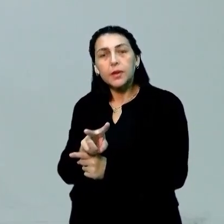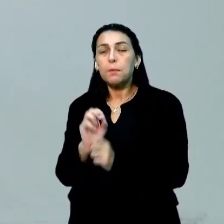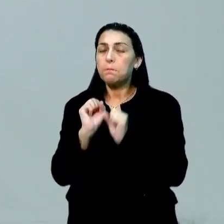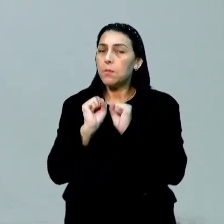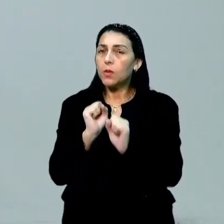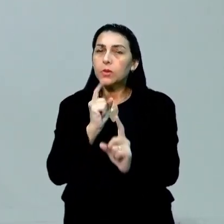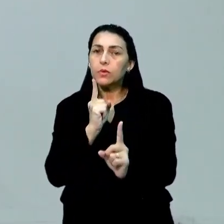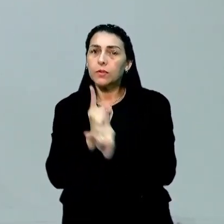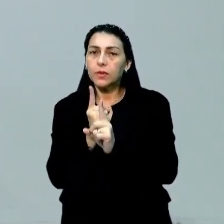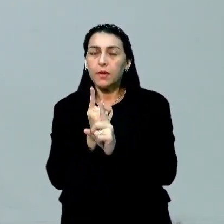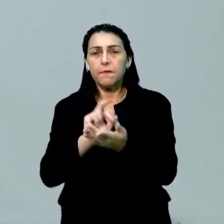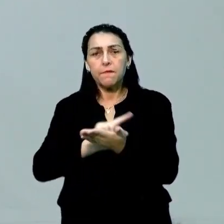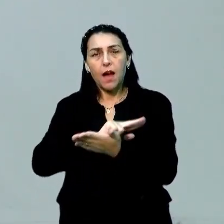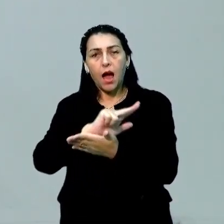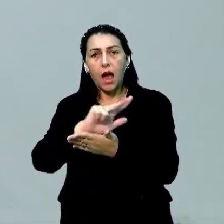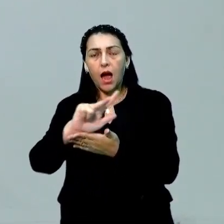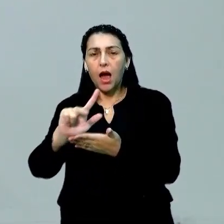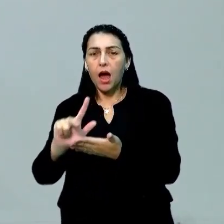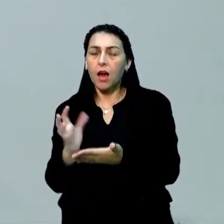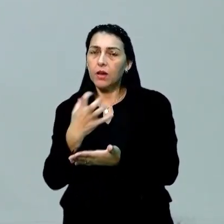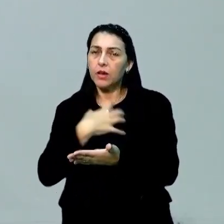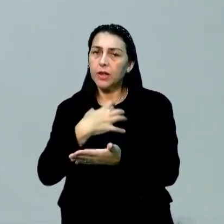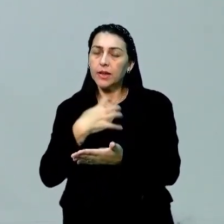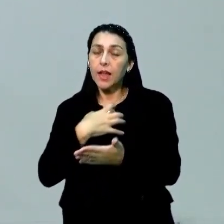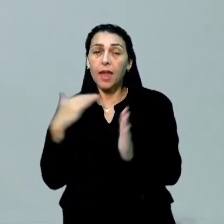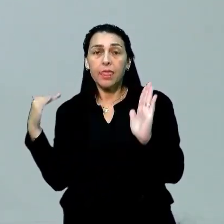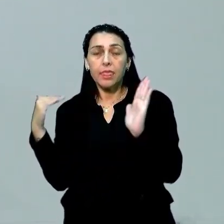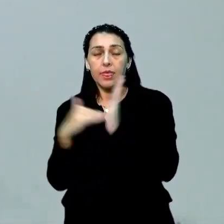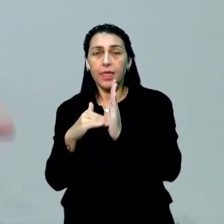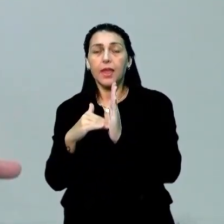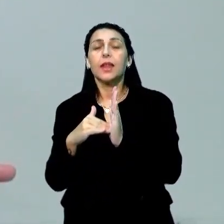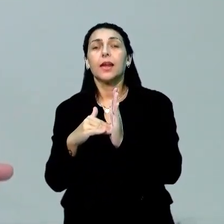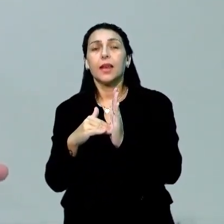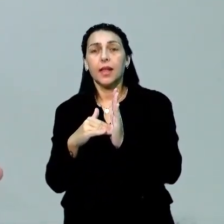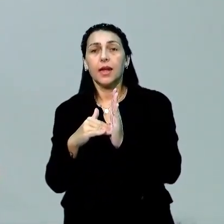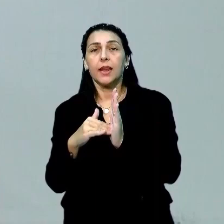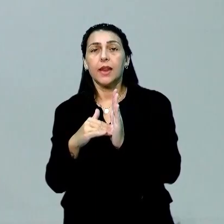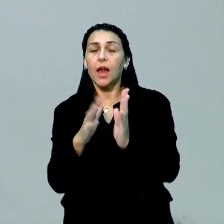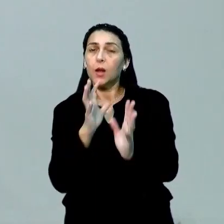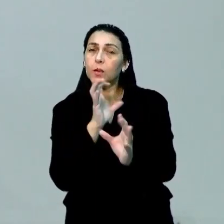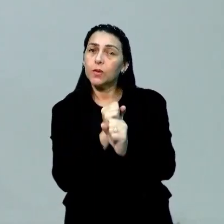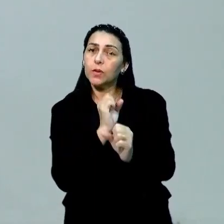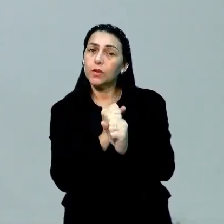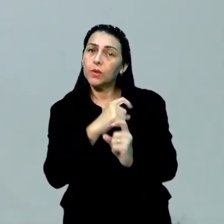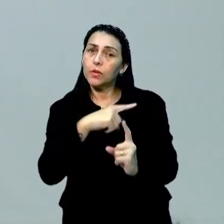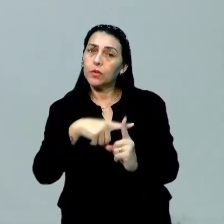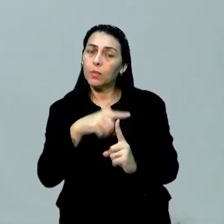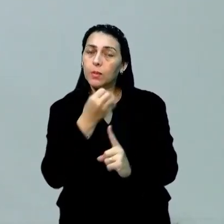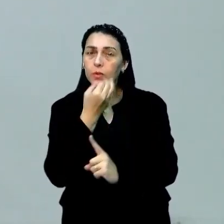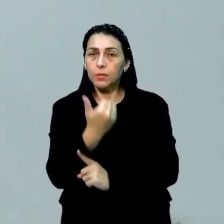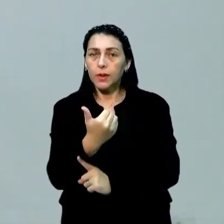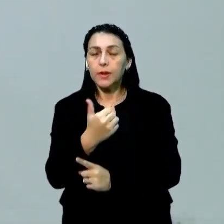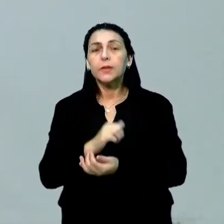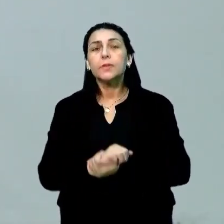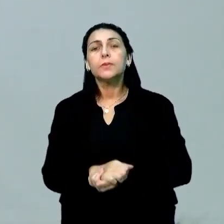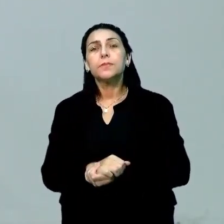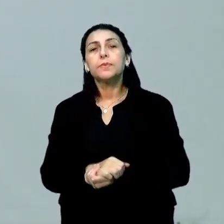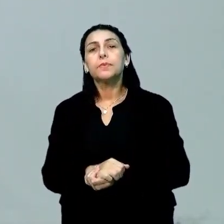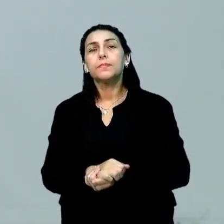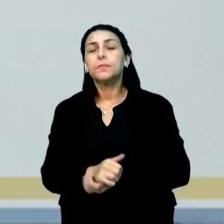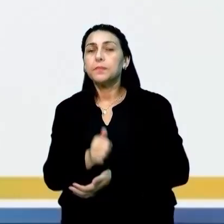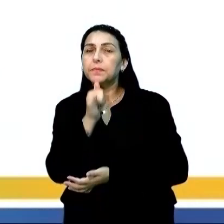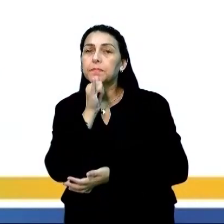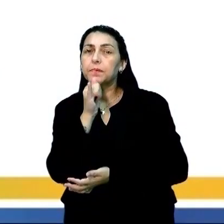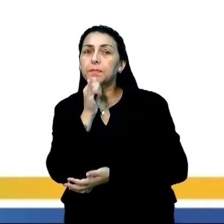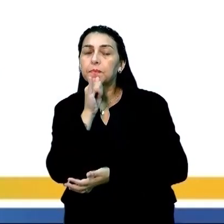pode encontrar várias maneiras, até mesmo na soma. Tudo bem? Então, vamos aqui um